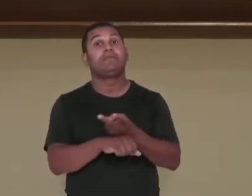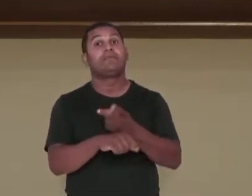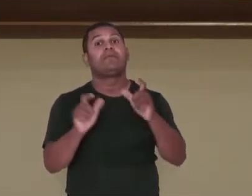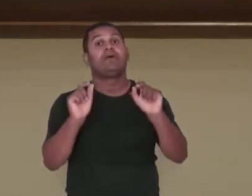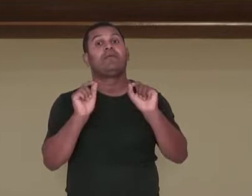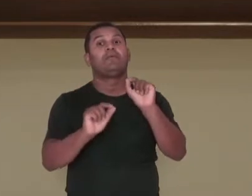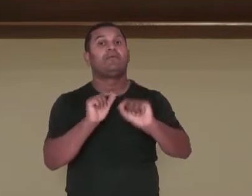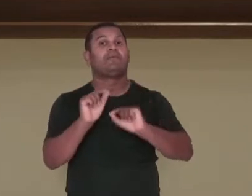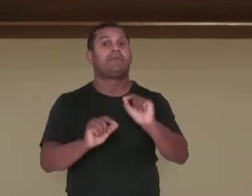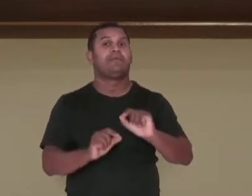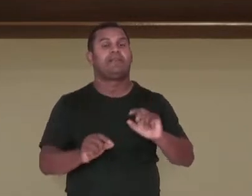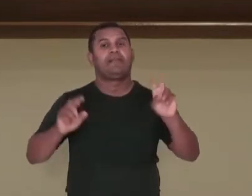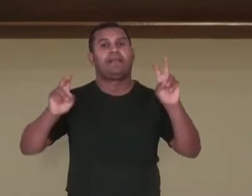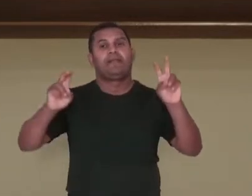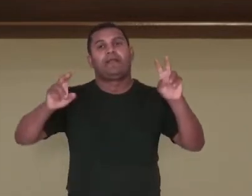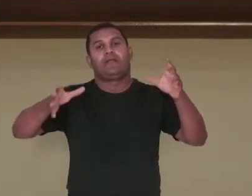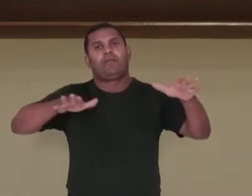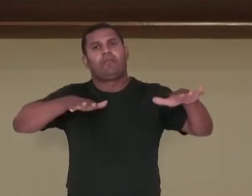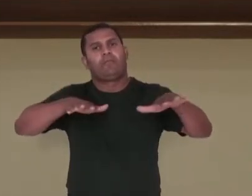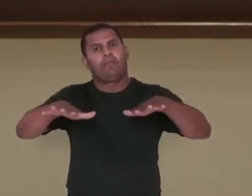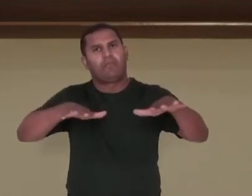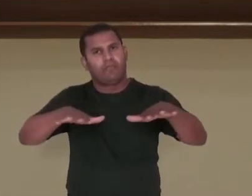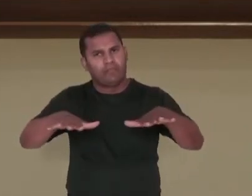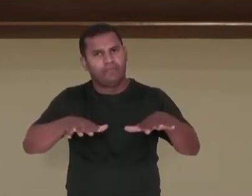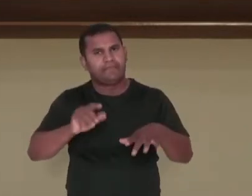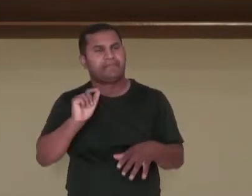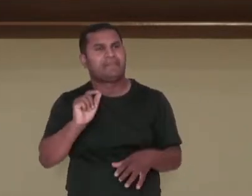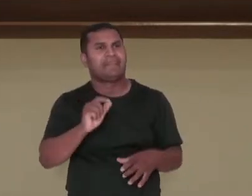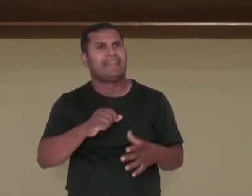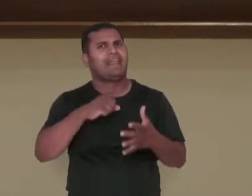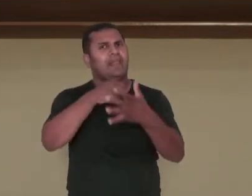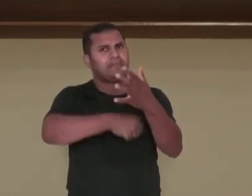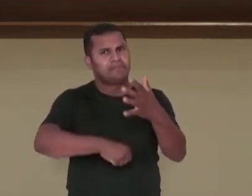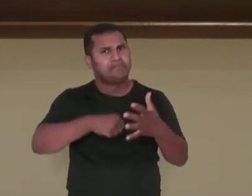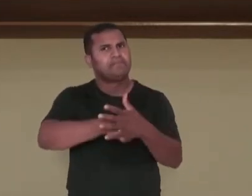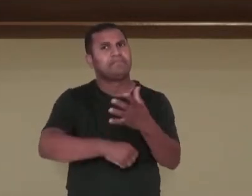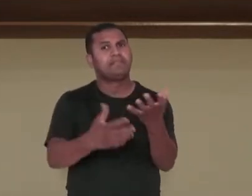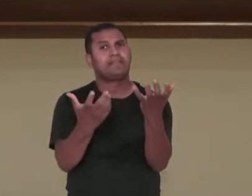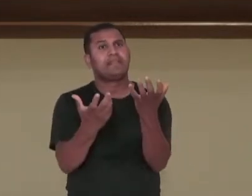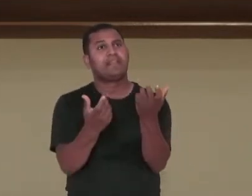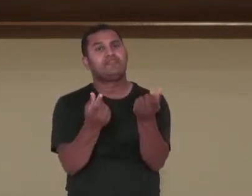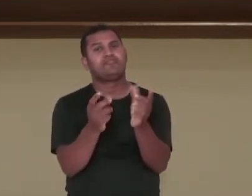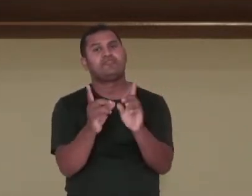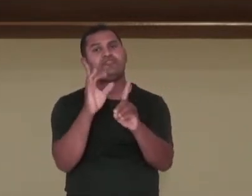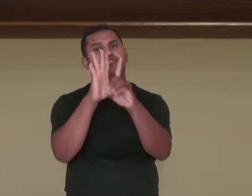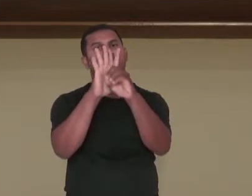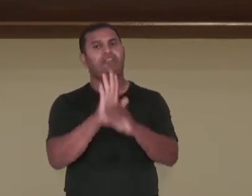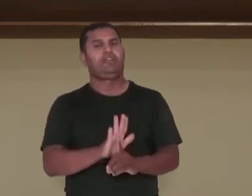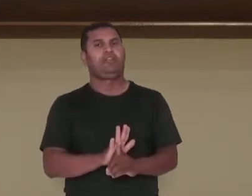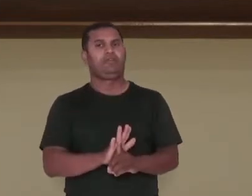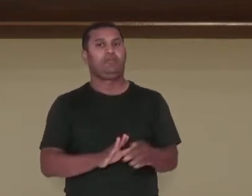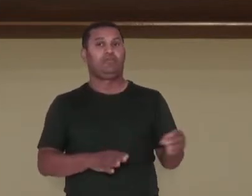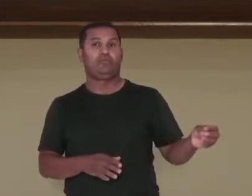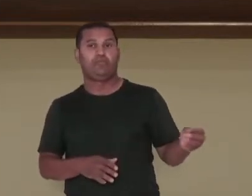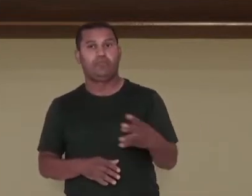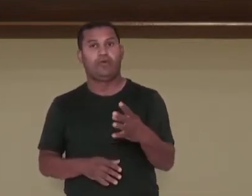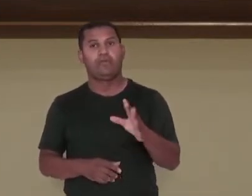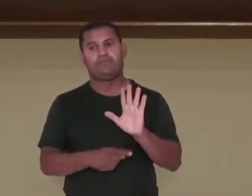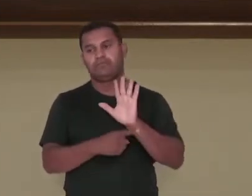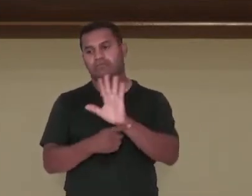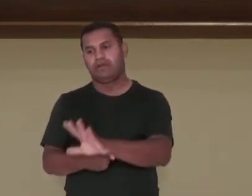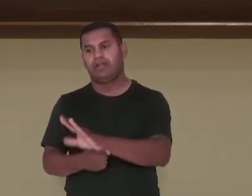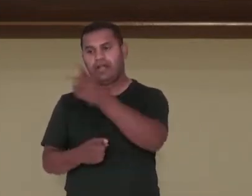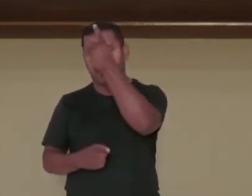operário para tentar conquistar direitos. Entretanto, a gente vai ver que esses direitos, eles vão ser, então,